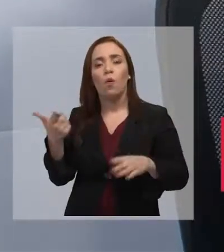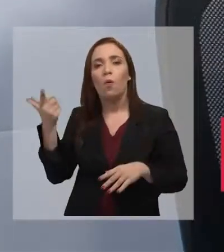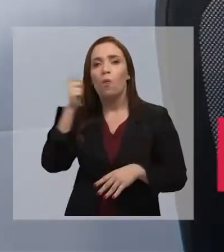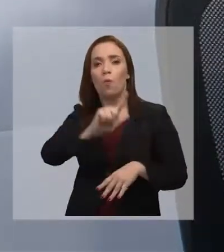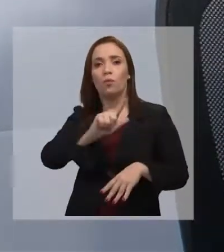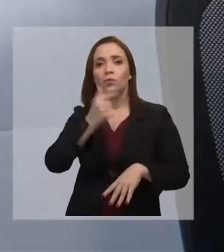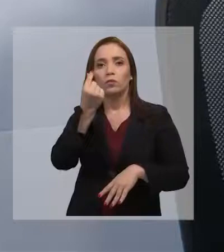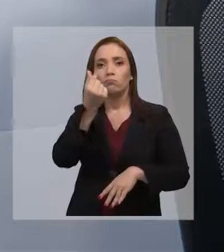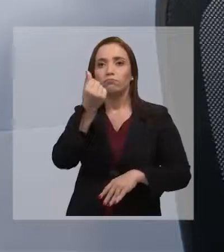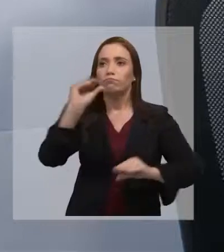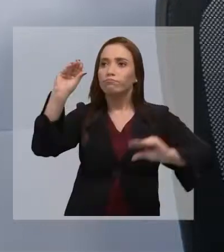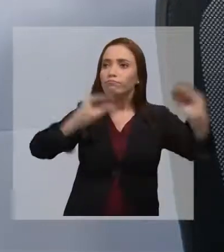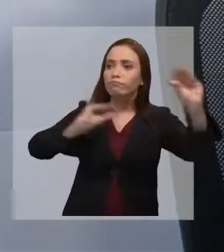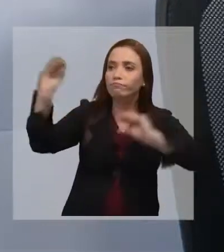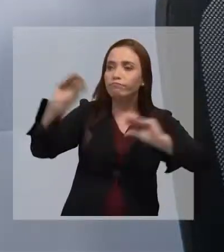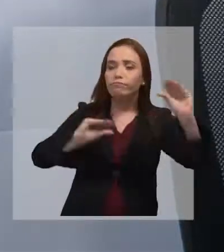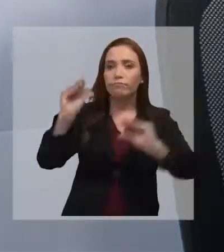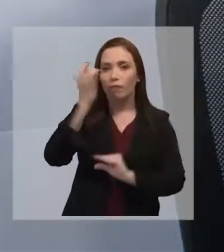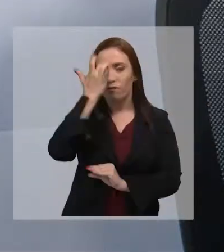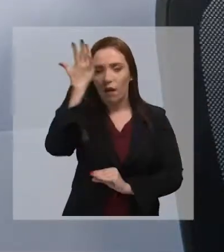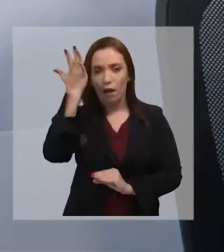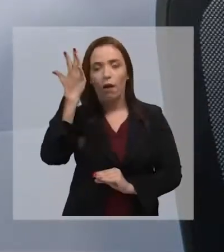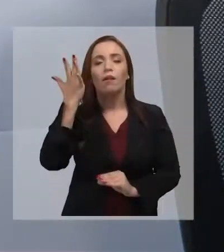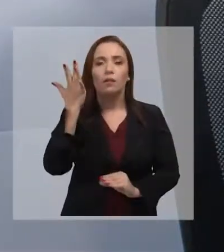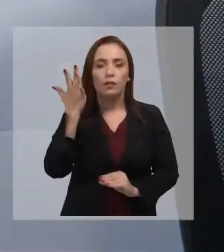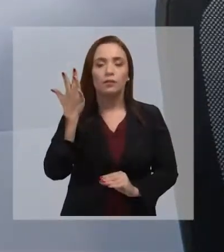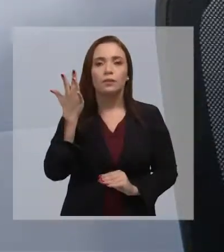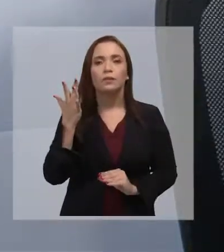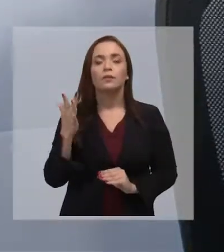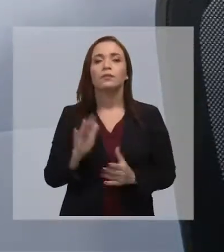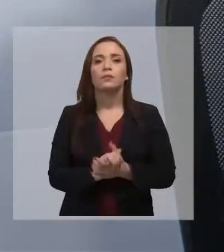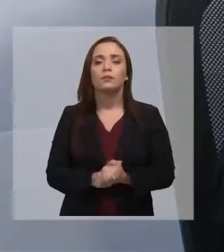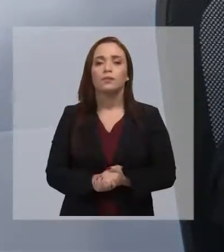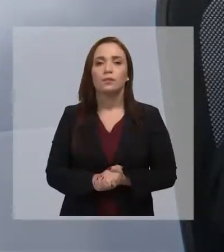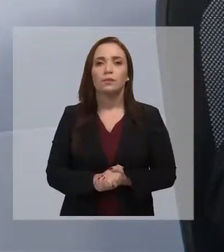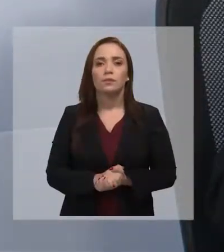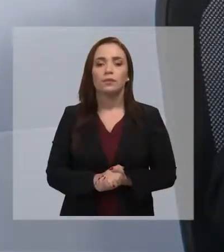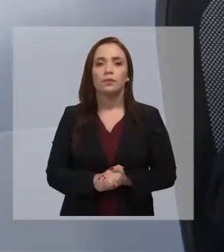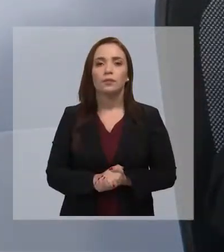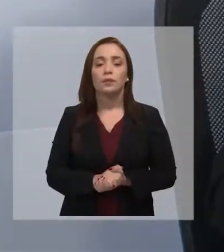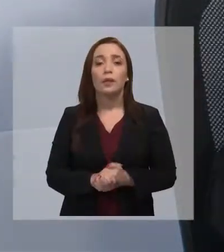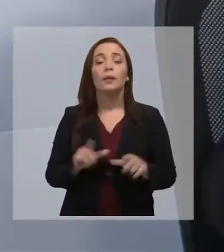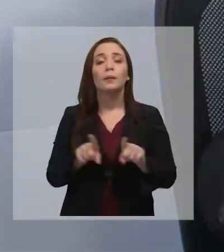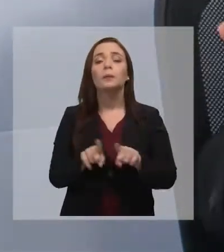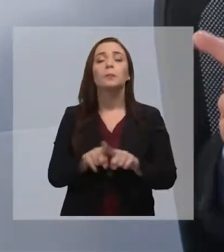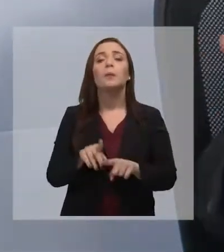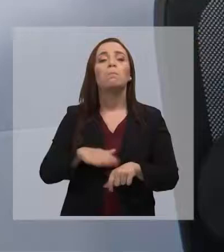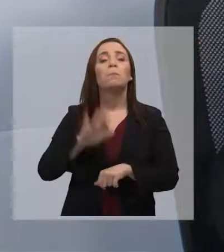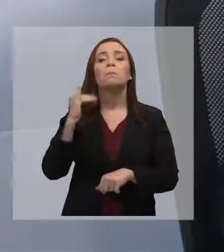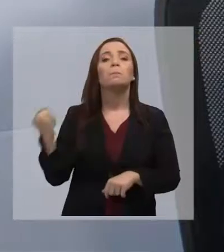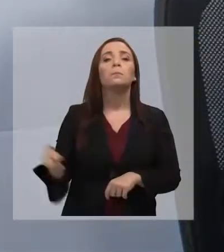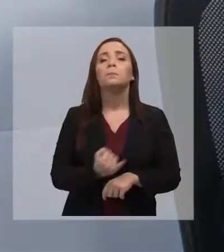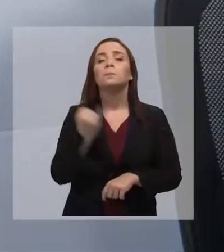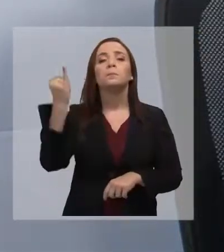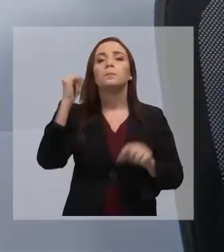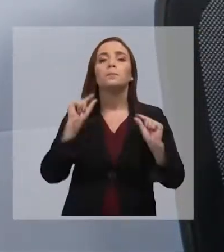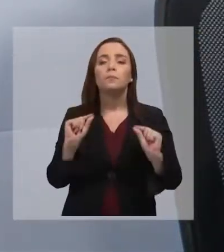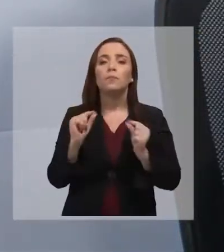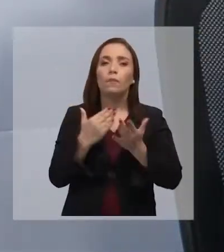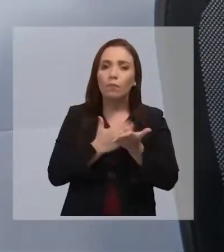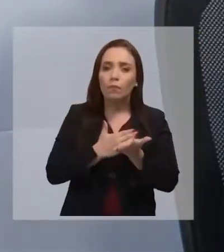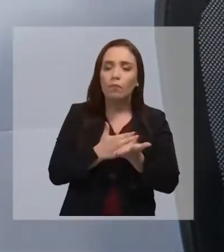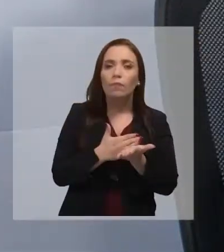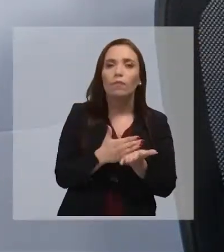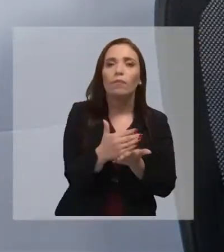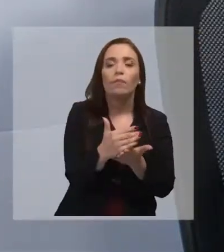capte recursos mais facilmente, tá certo? Ele se desburocratize e, o mais importante, Paulo, comece